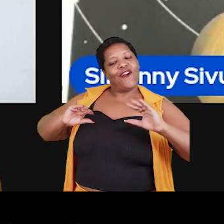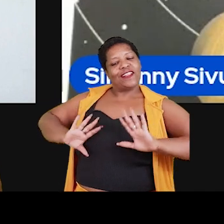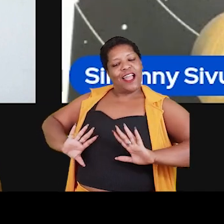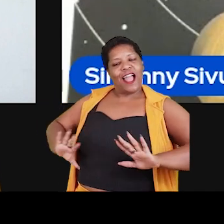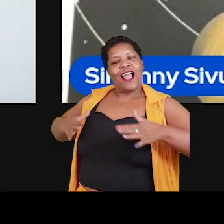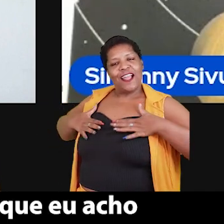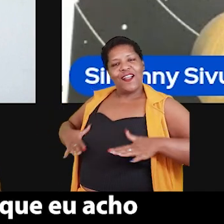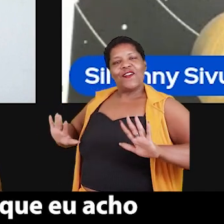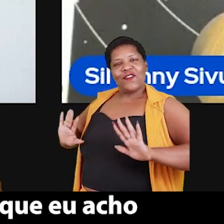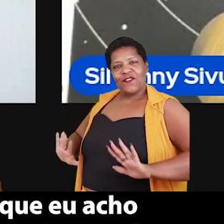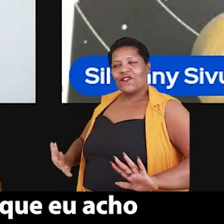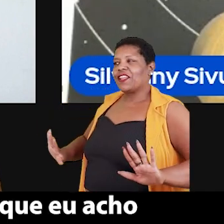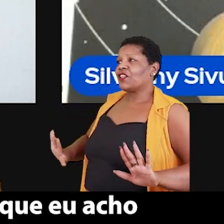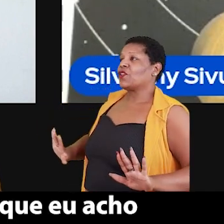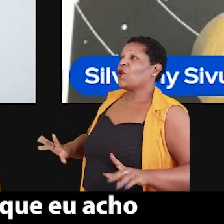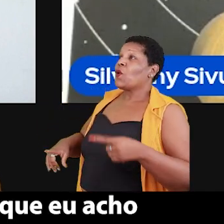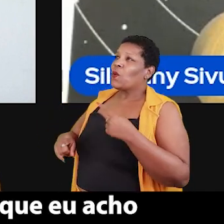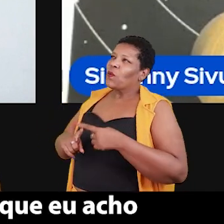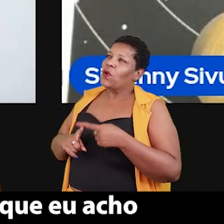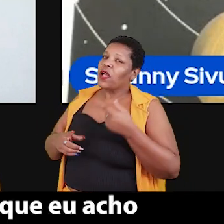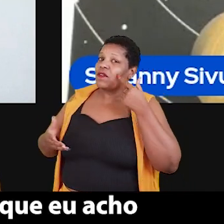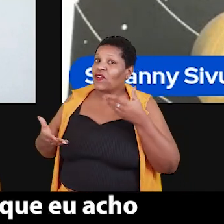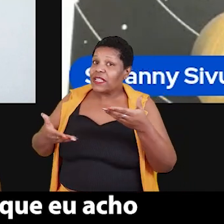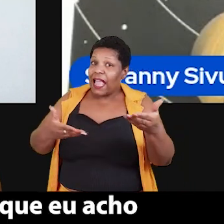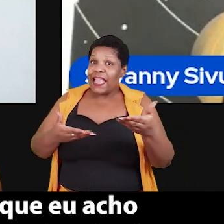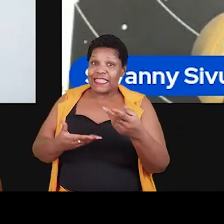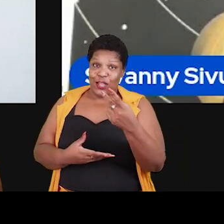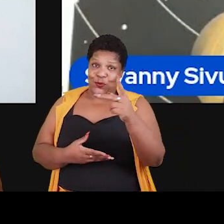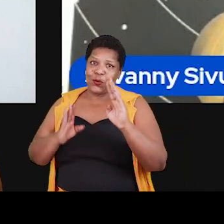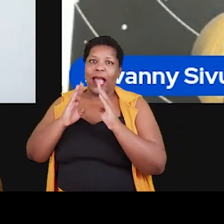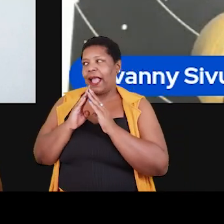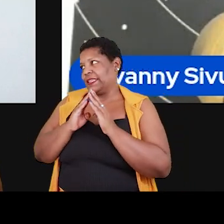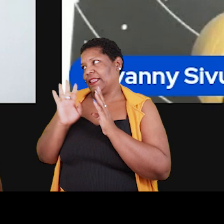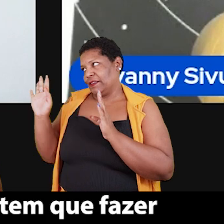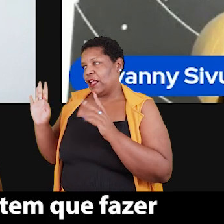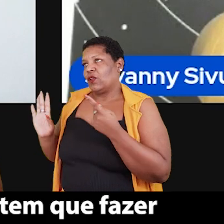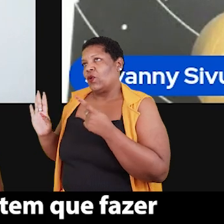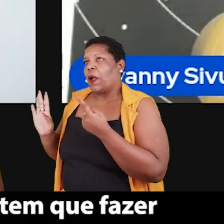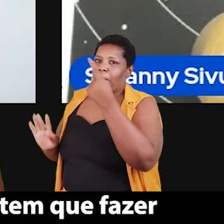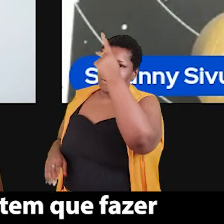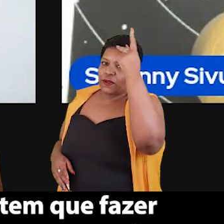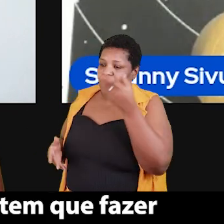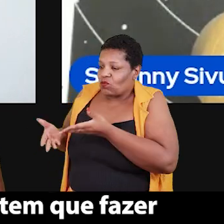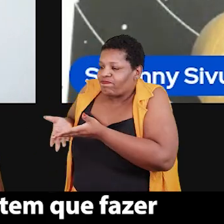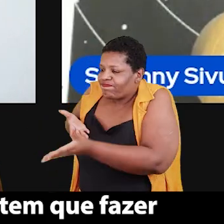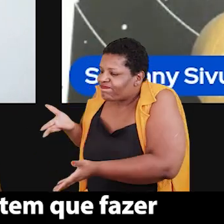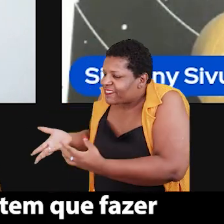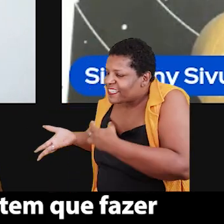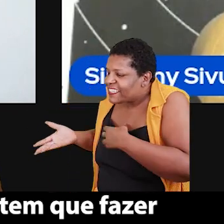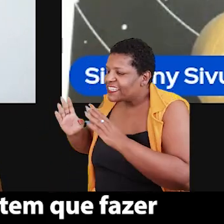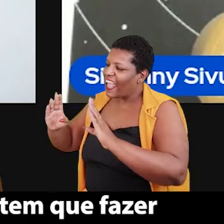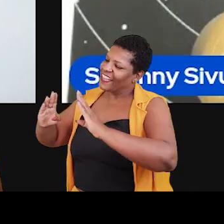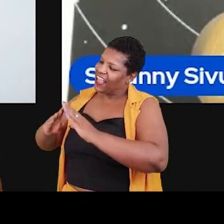assim. Porque eu acho que quando você recebe alguém na sua casa, você tem que fazer com que aquela pessoa se sinta